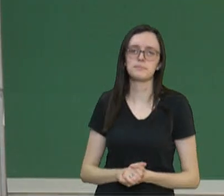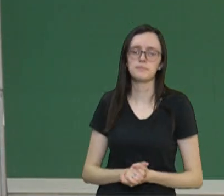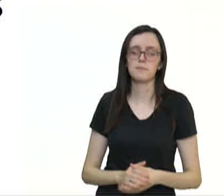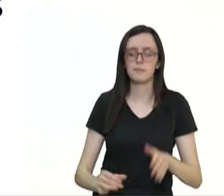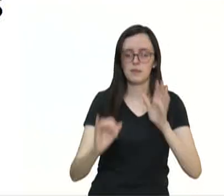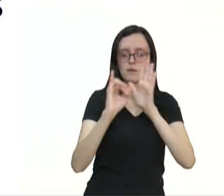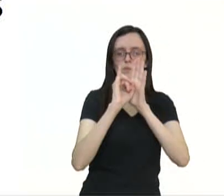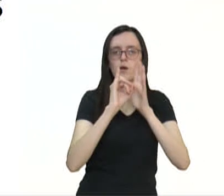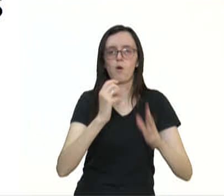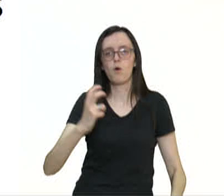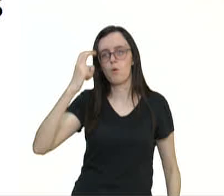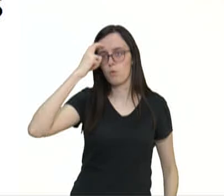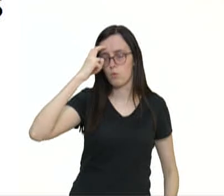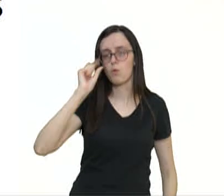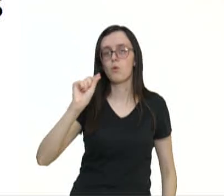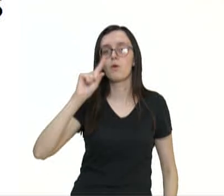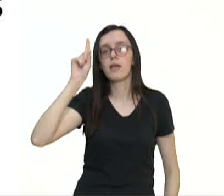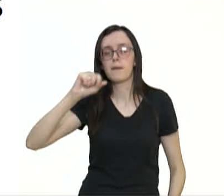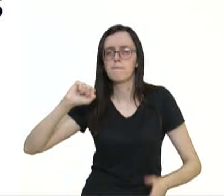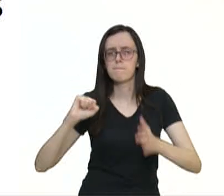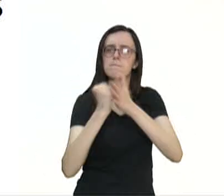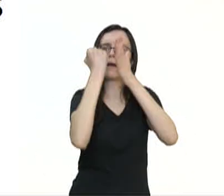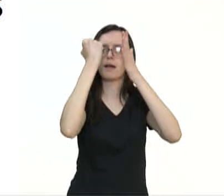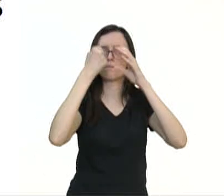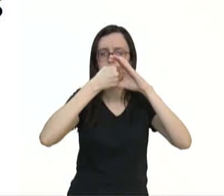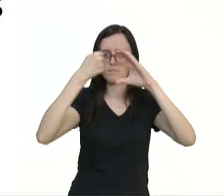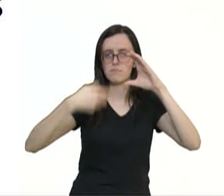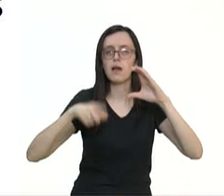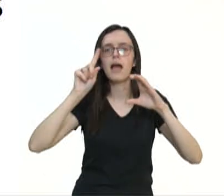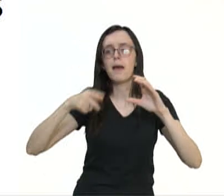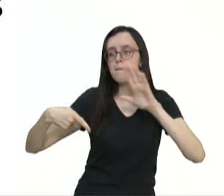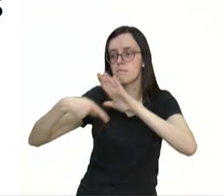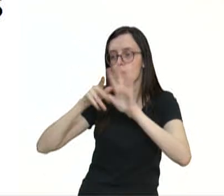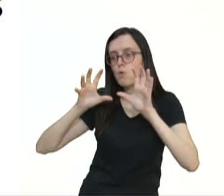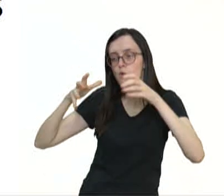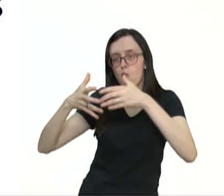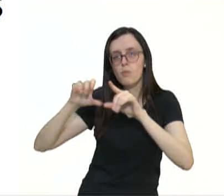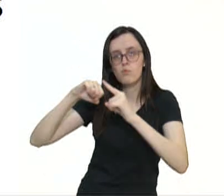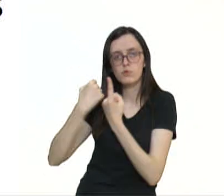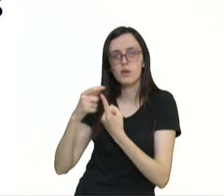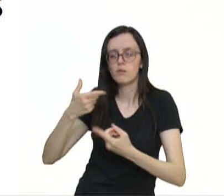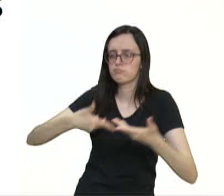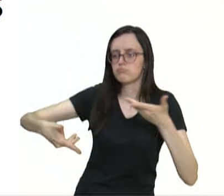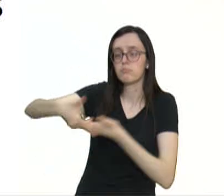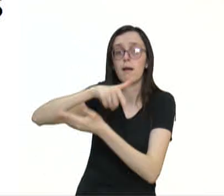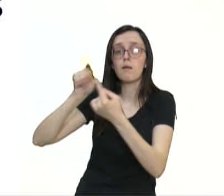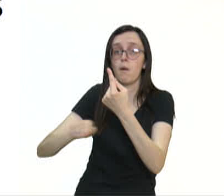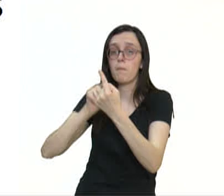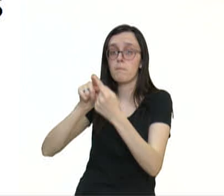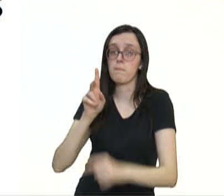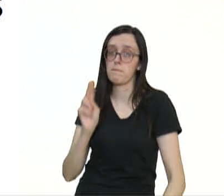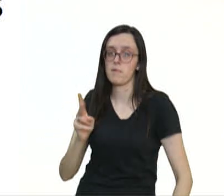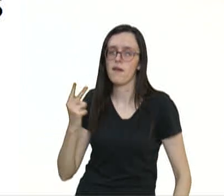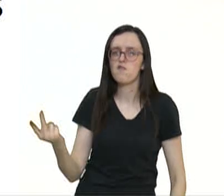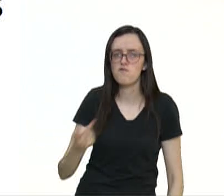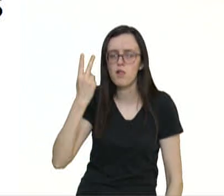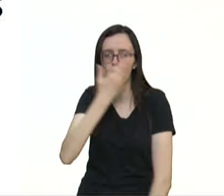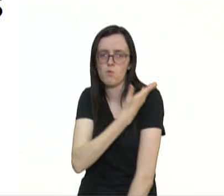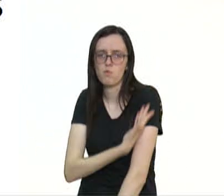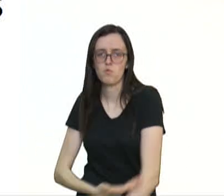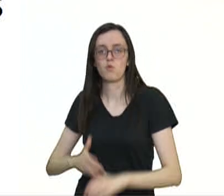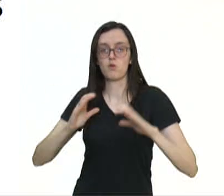Então, a identidade cultural é aquela marca característica de um grupo social que partilha um ideal, valores, costumes